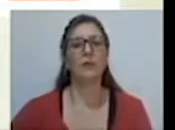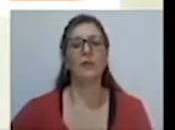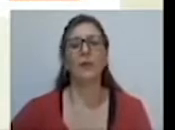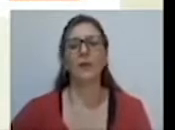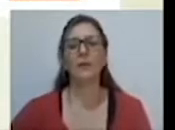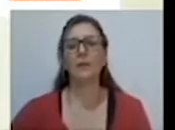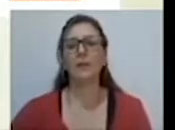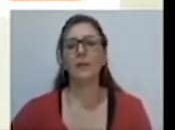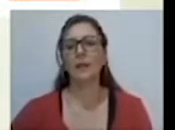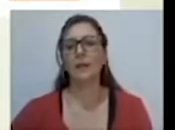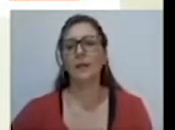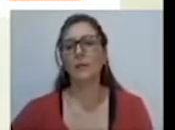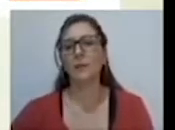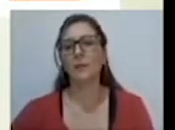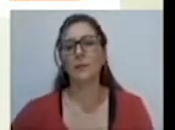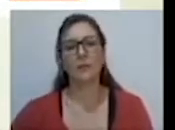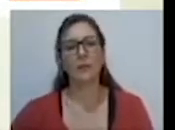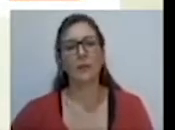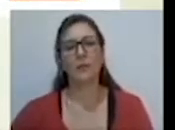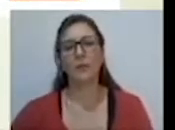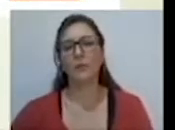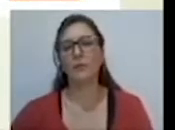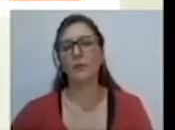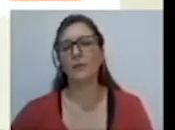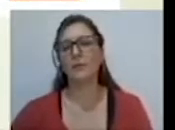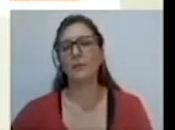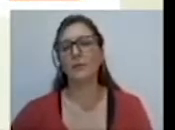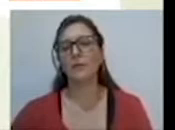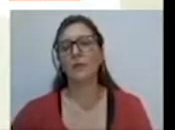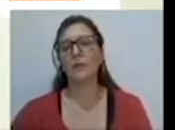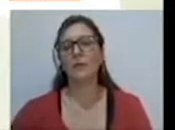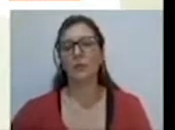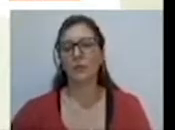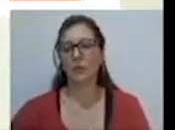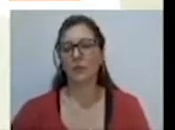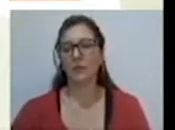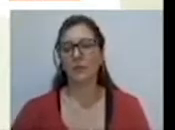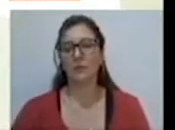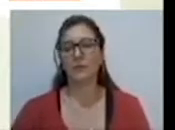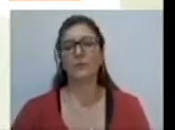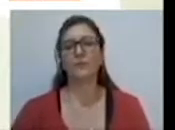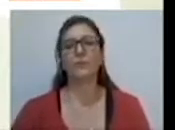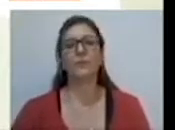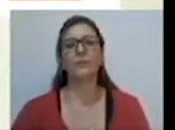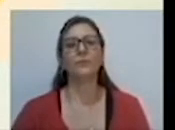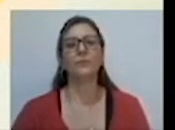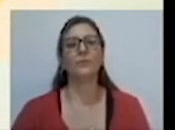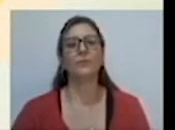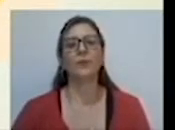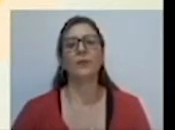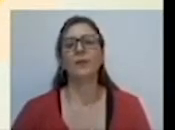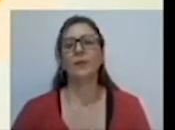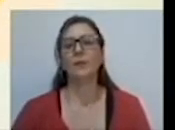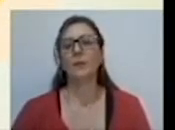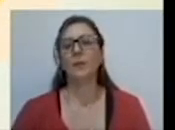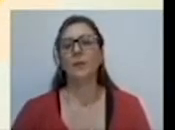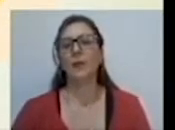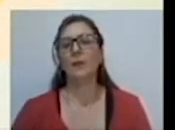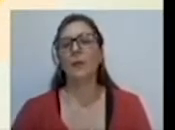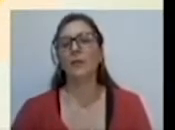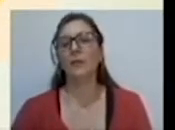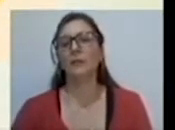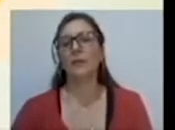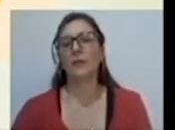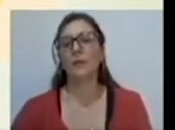muito espessa e ela é responsável pela contração do coração. Temos também